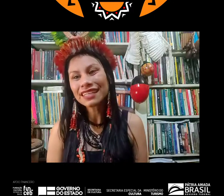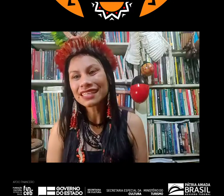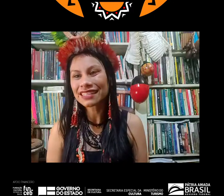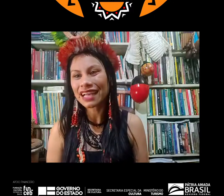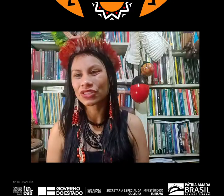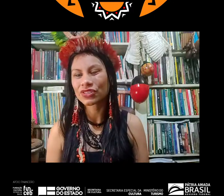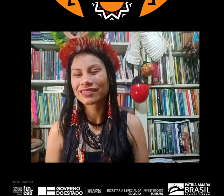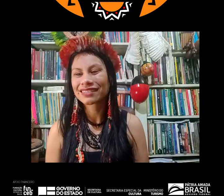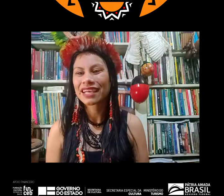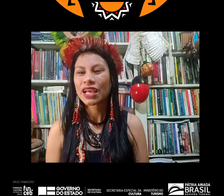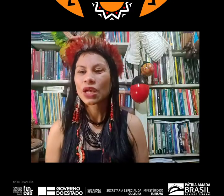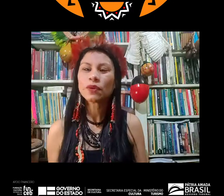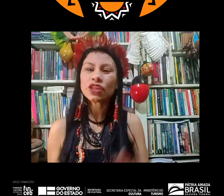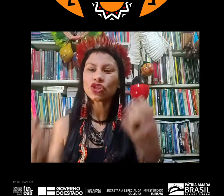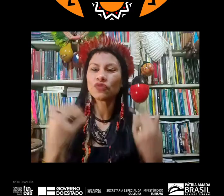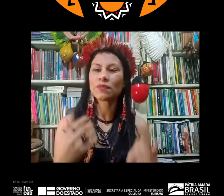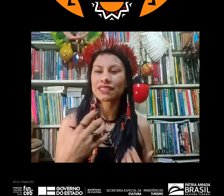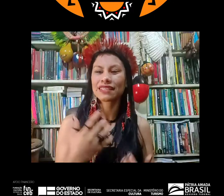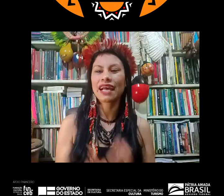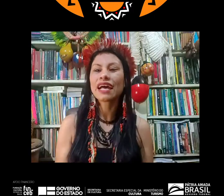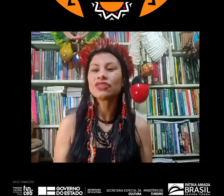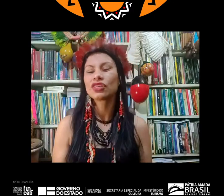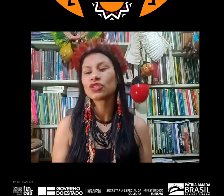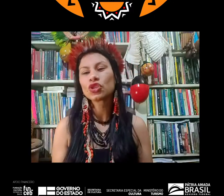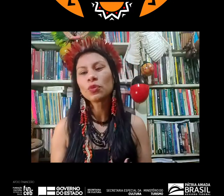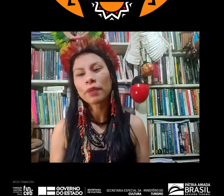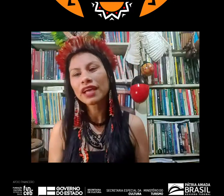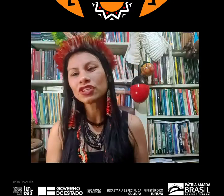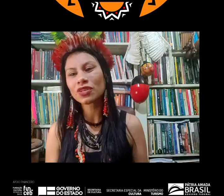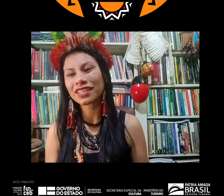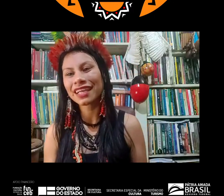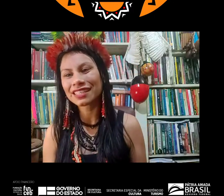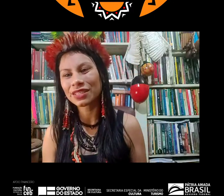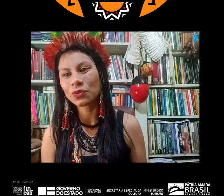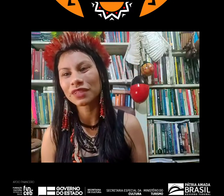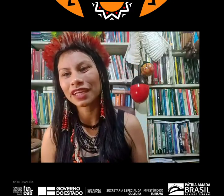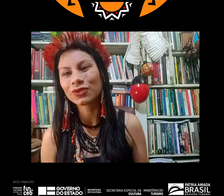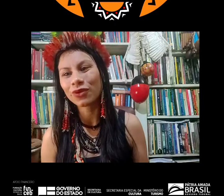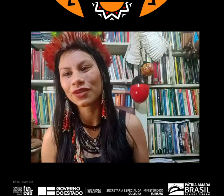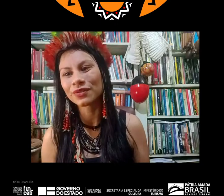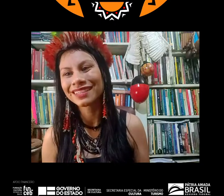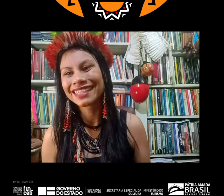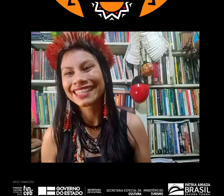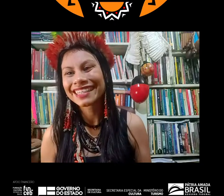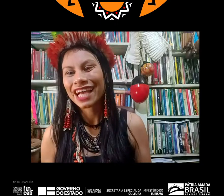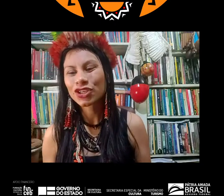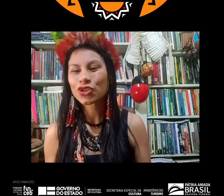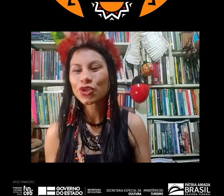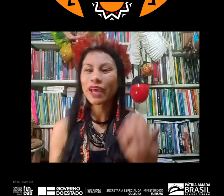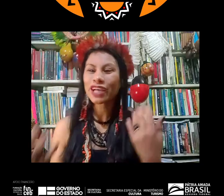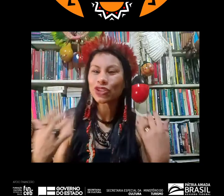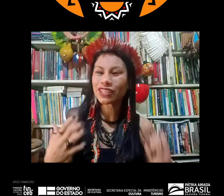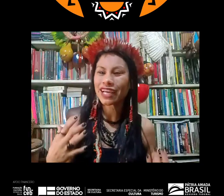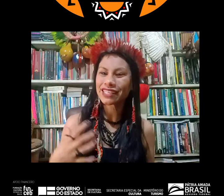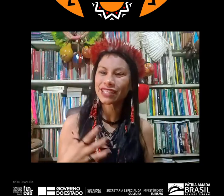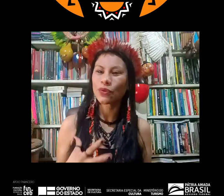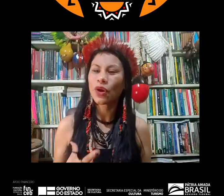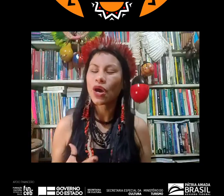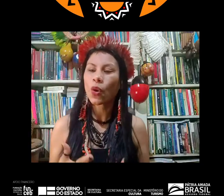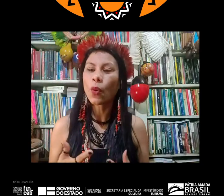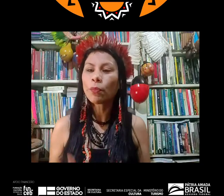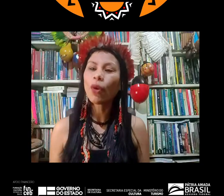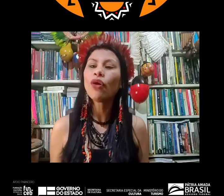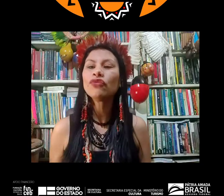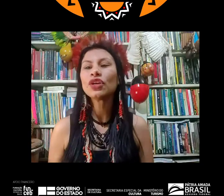na aldeia e na cidade. Quando a gente vem para a cidade, a gente não perde a nossa relação com o território. A gente não perde a nossa